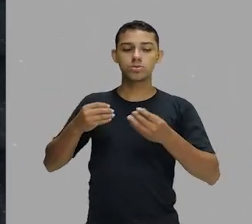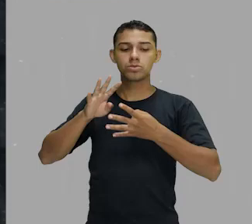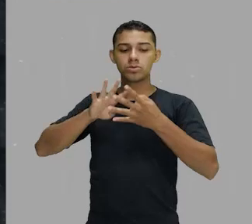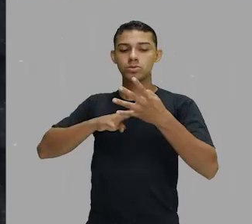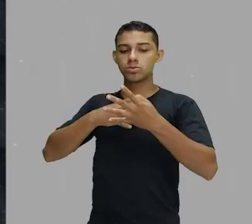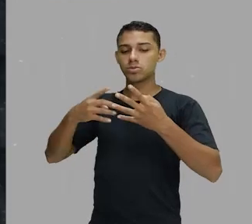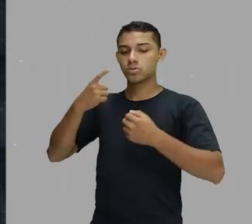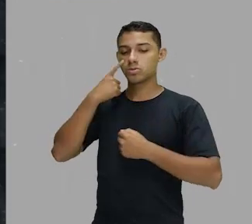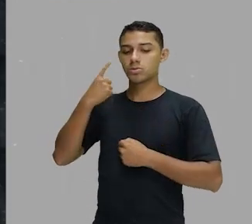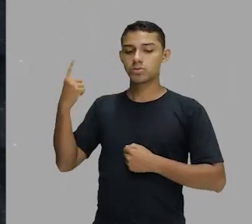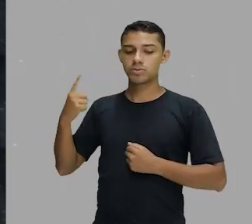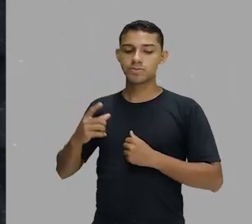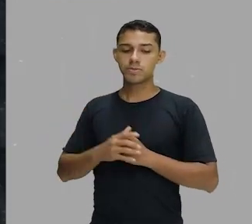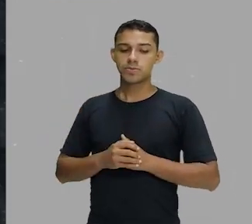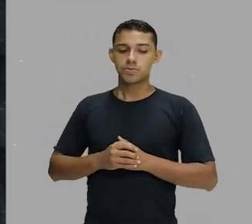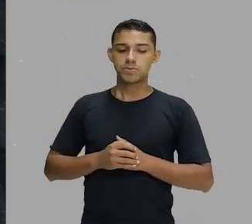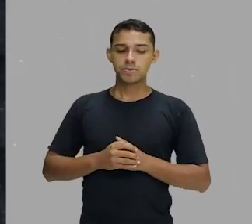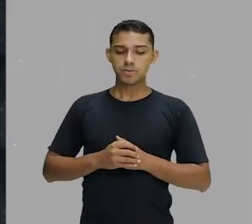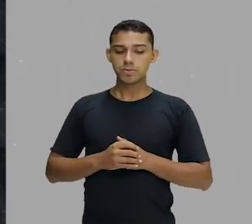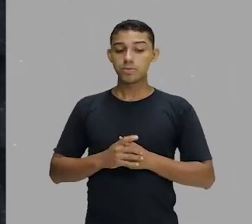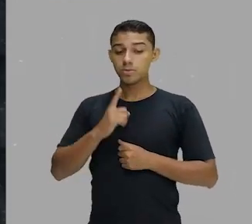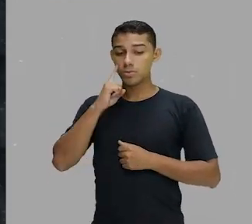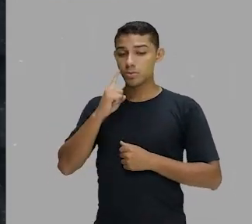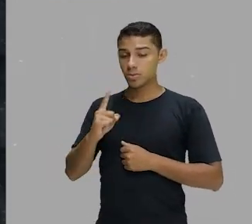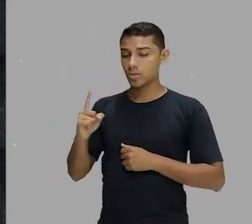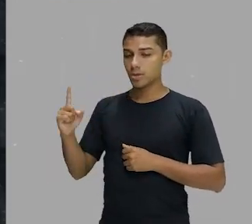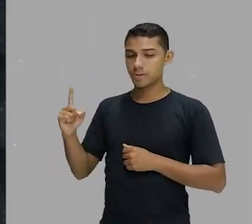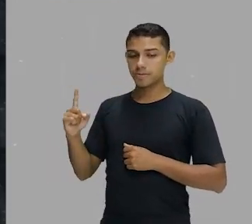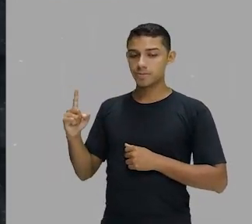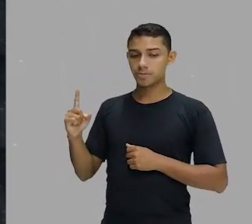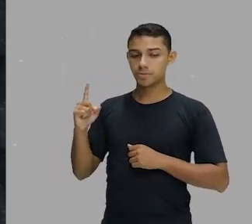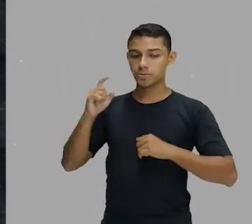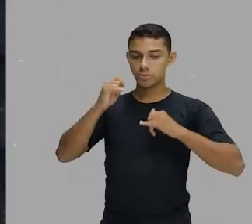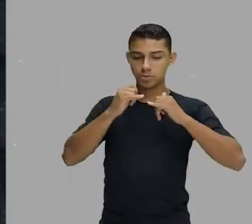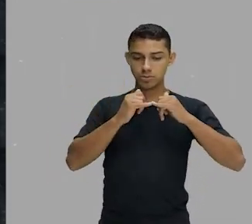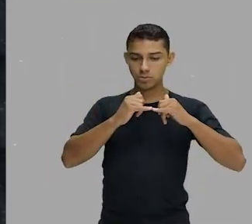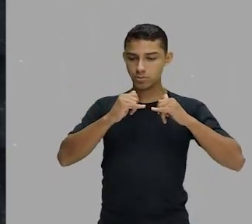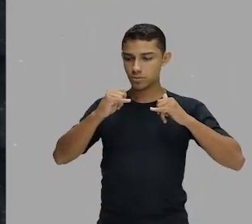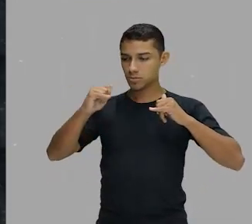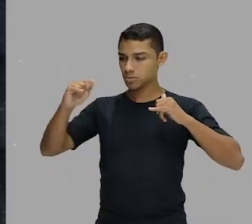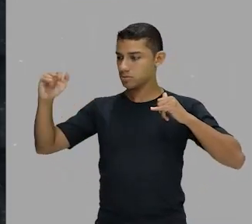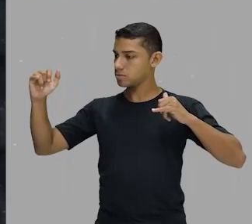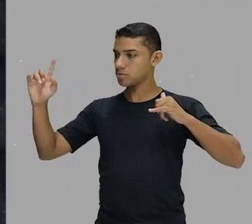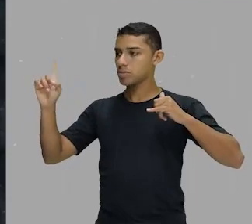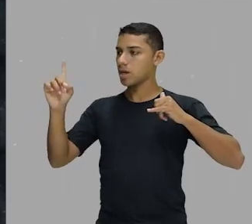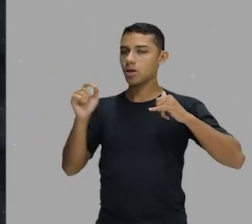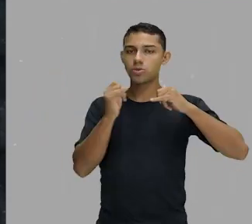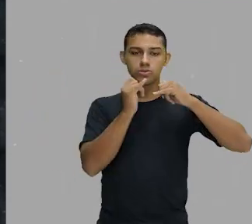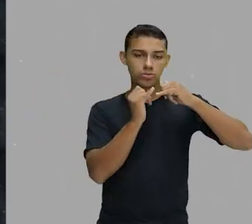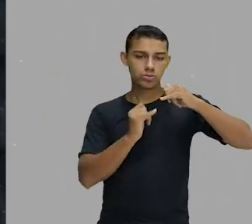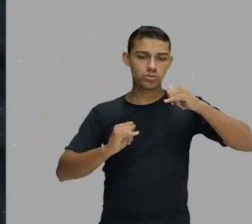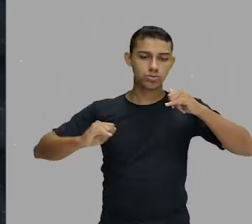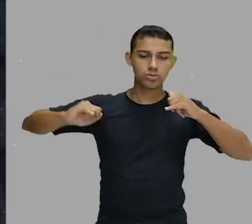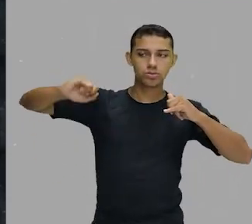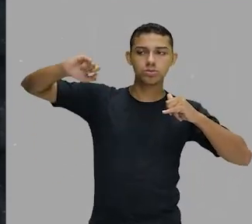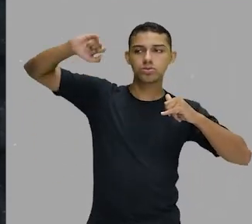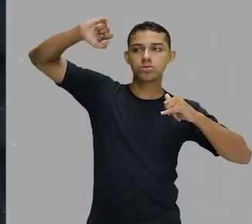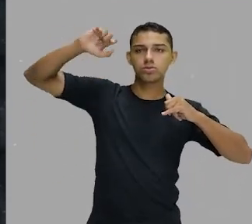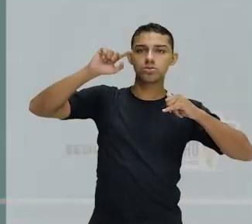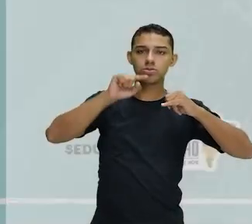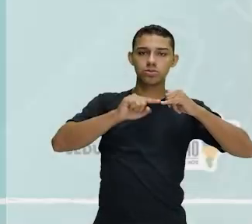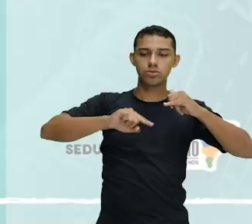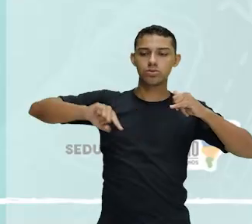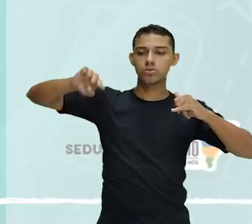apresenta? Ele se apresenta desta forma. Observe que ele não é linear. Por isso, a função exponencial, os valores